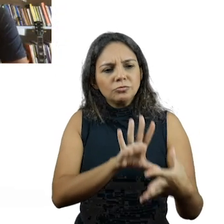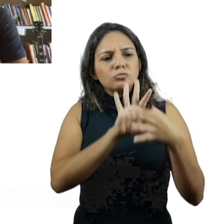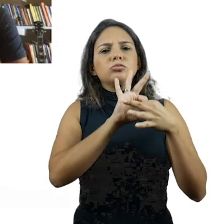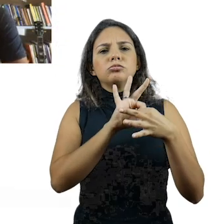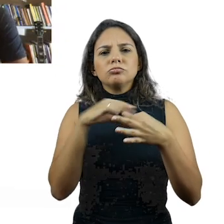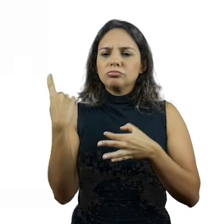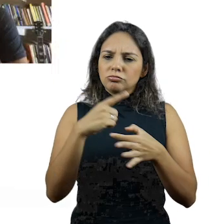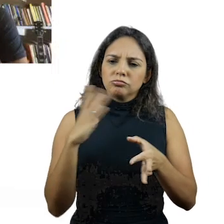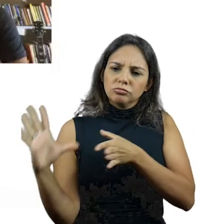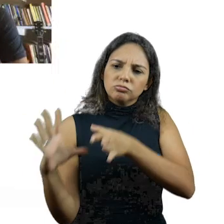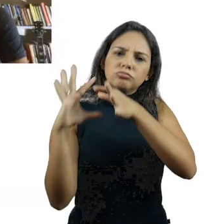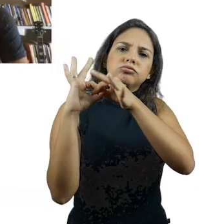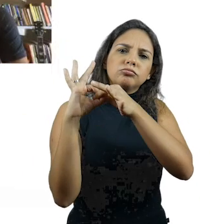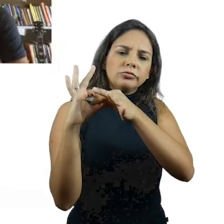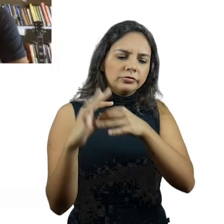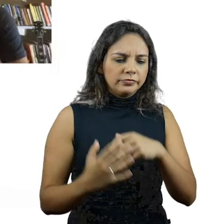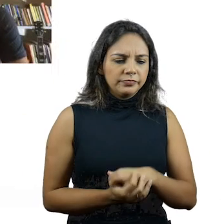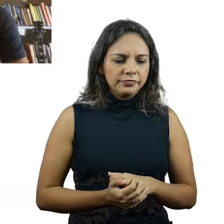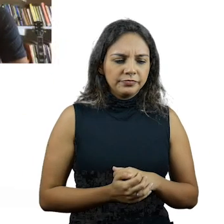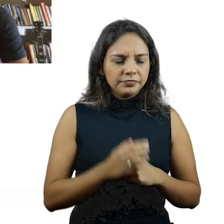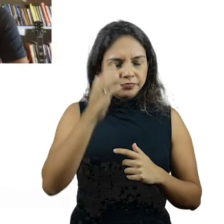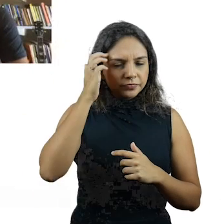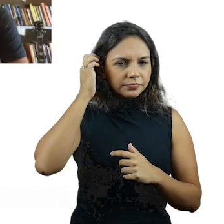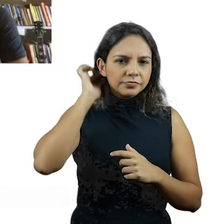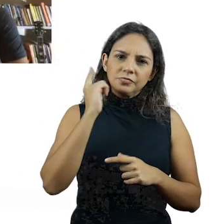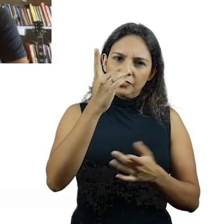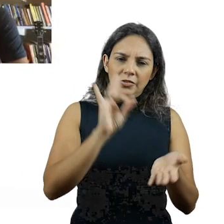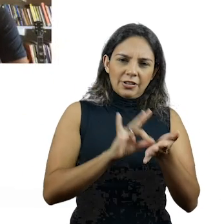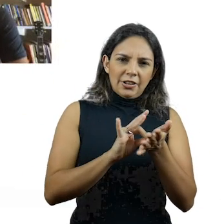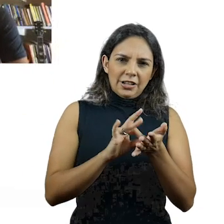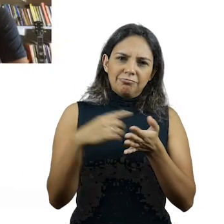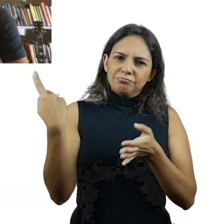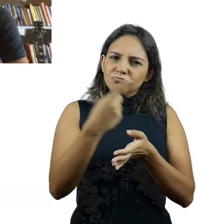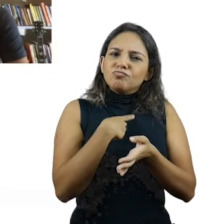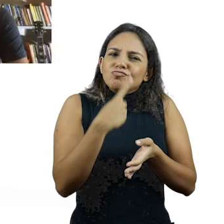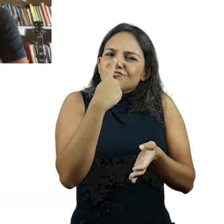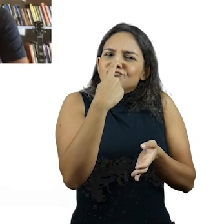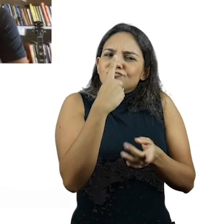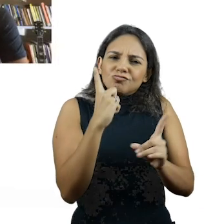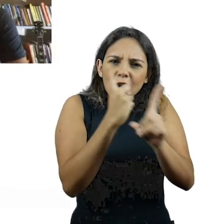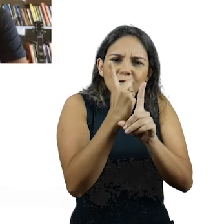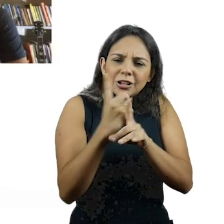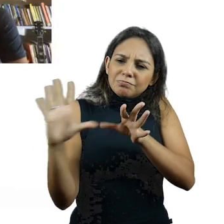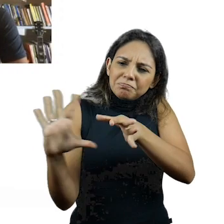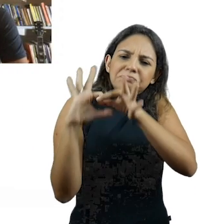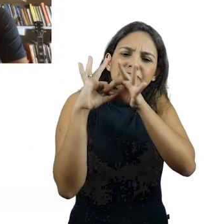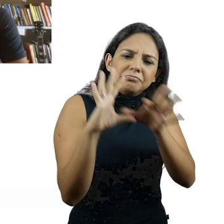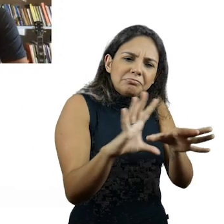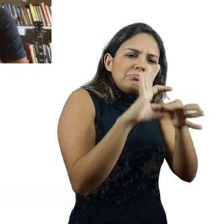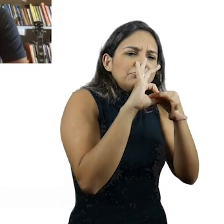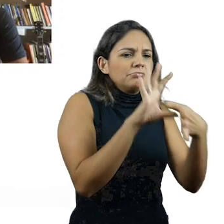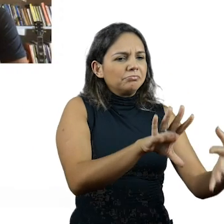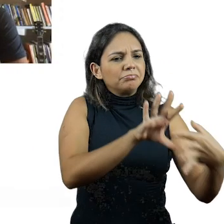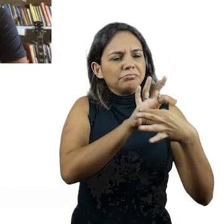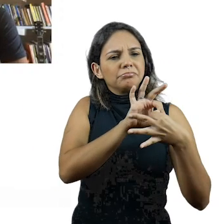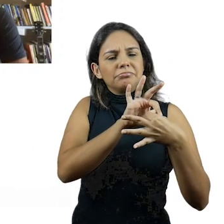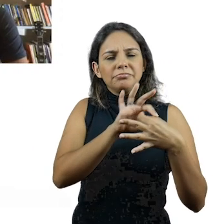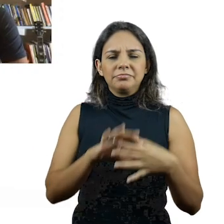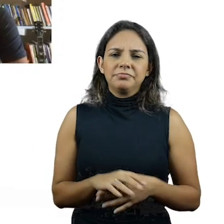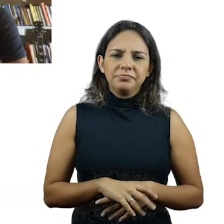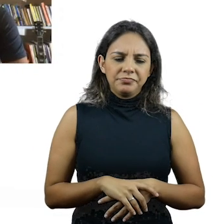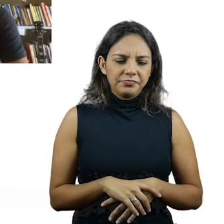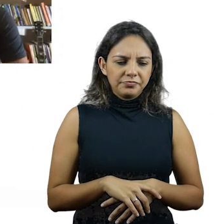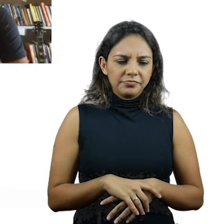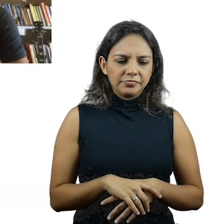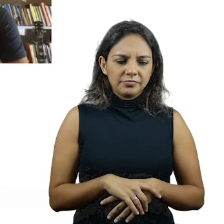corpo maior, engraçado, parece que é uma coisa de sintonia mesmo, sabe? Tem chegado muita gente para mim, mesma vibe, né,